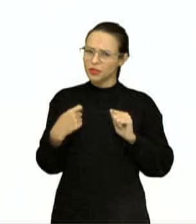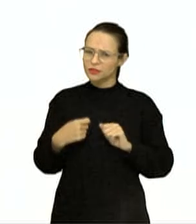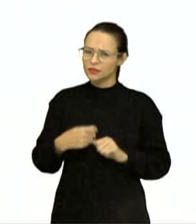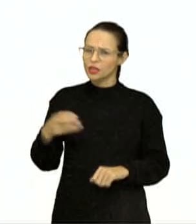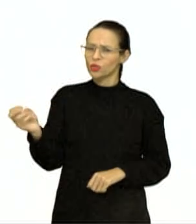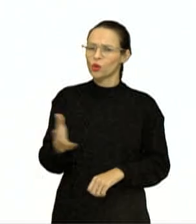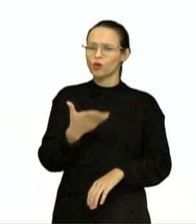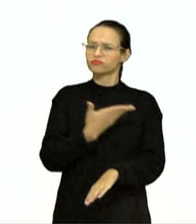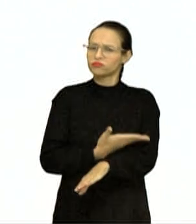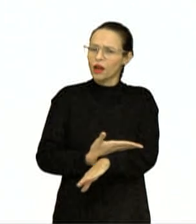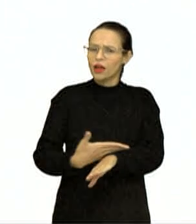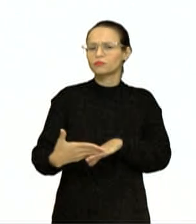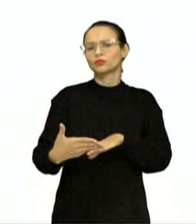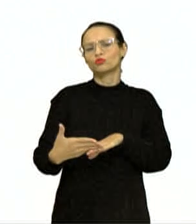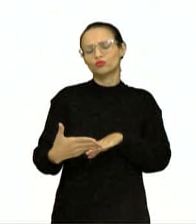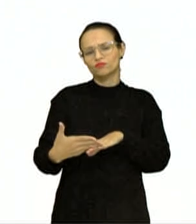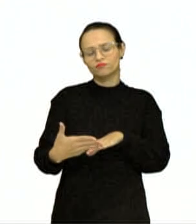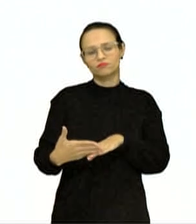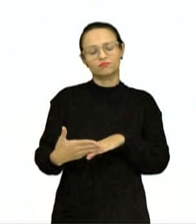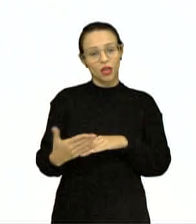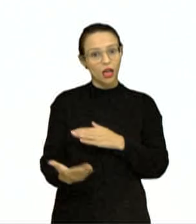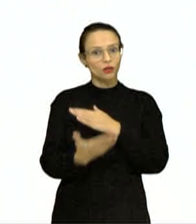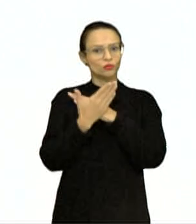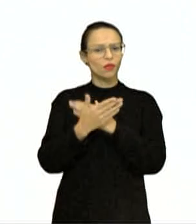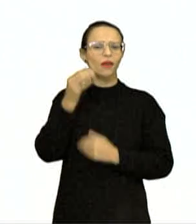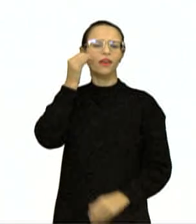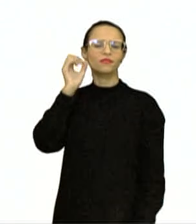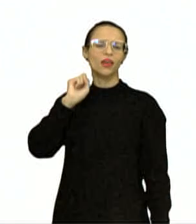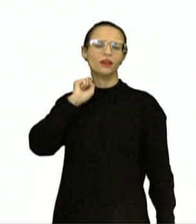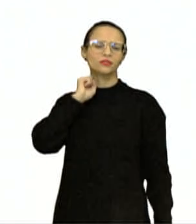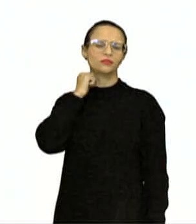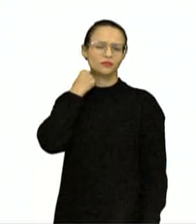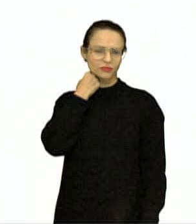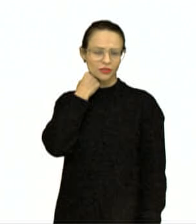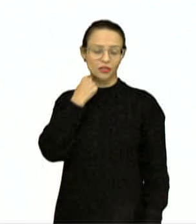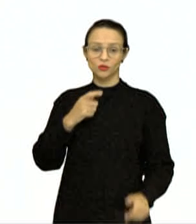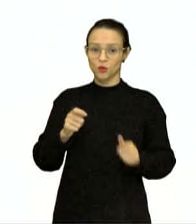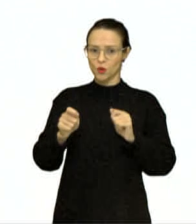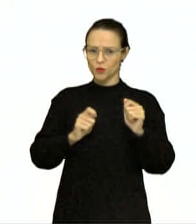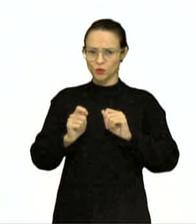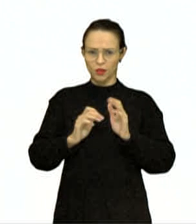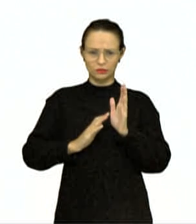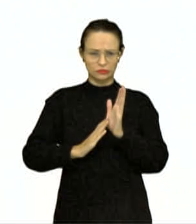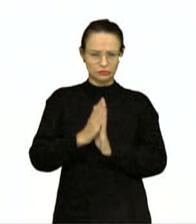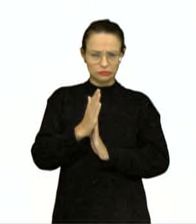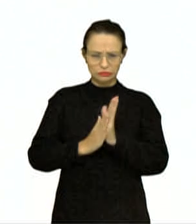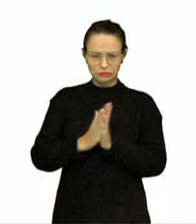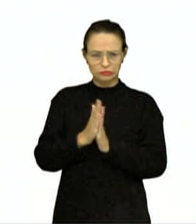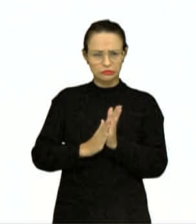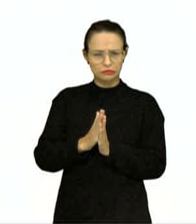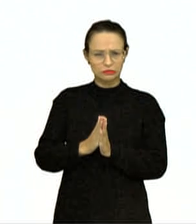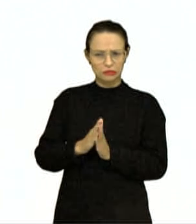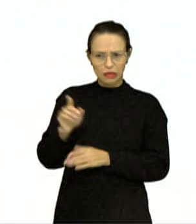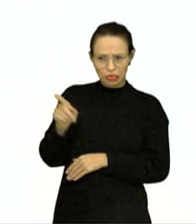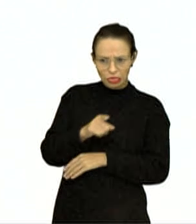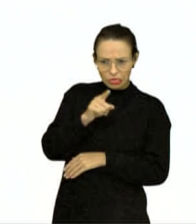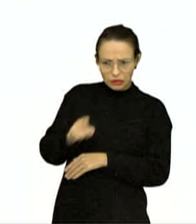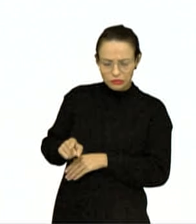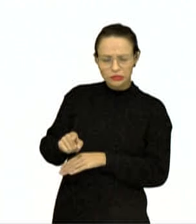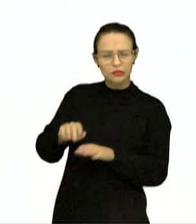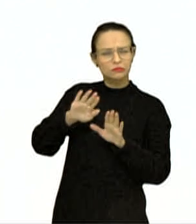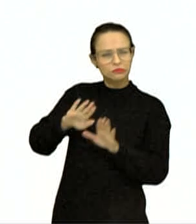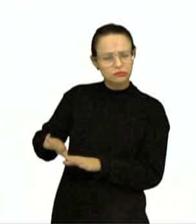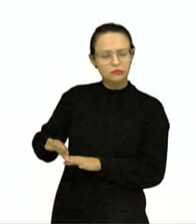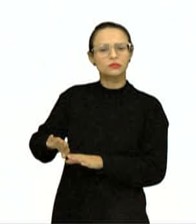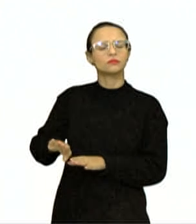hábitos ajudam a evitar o estresse. Controle sua ansiedade, não procrastine, evite pessoas